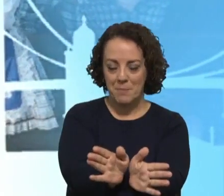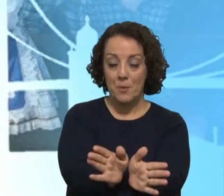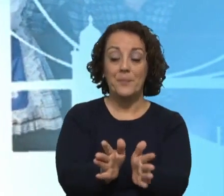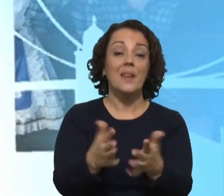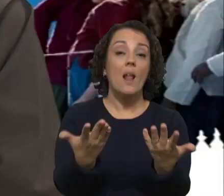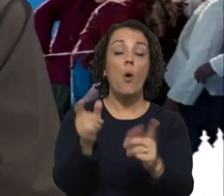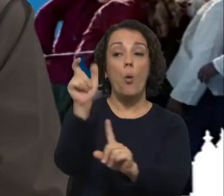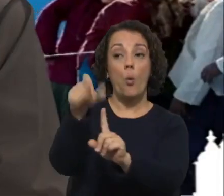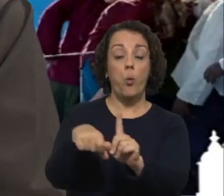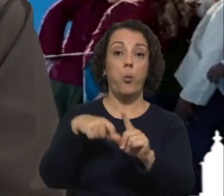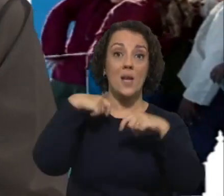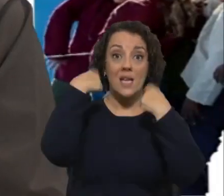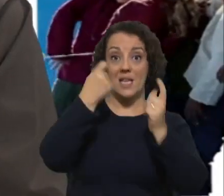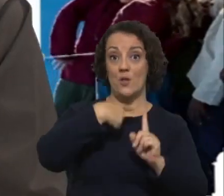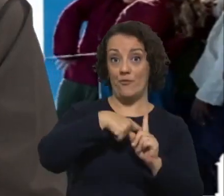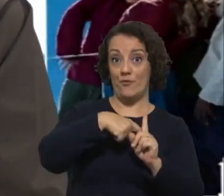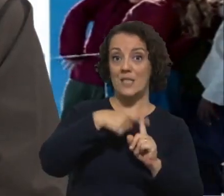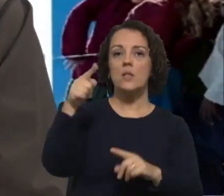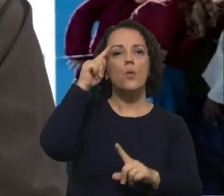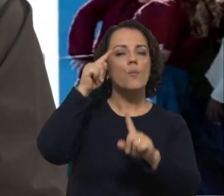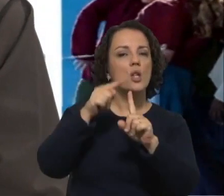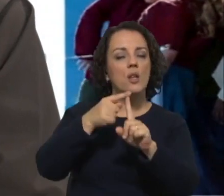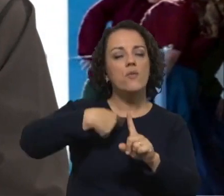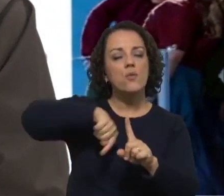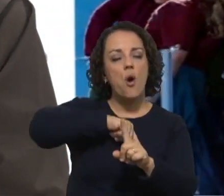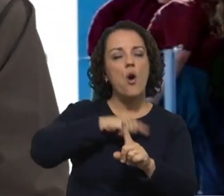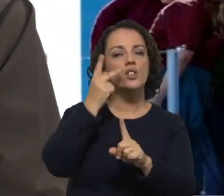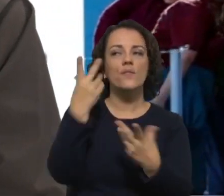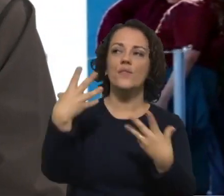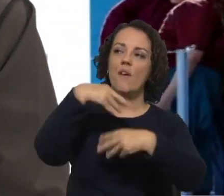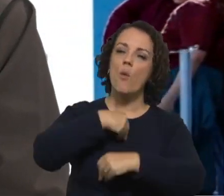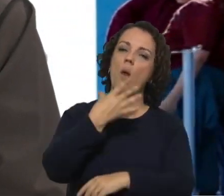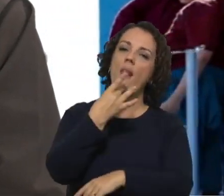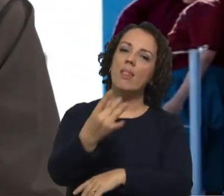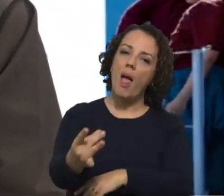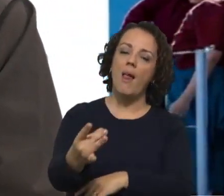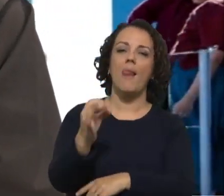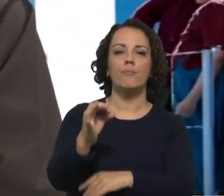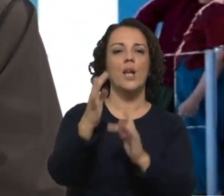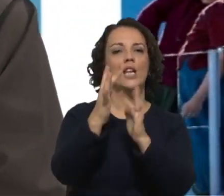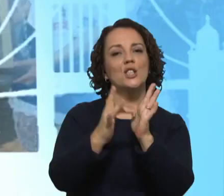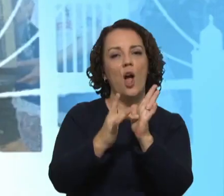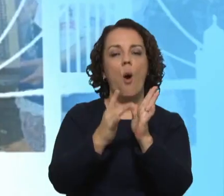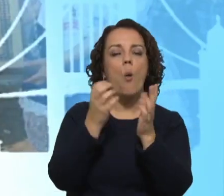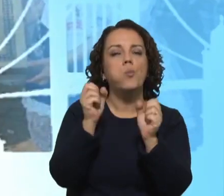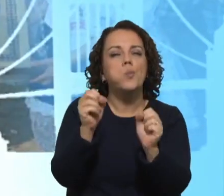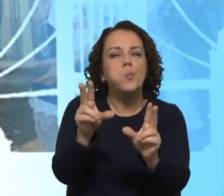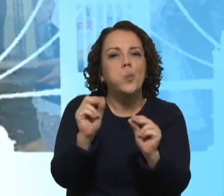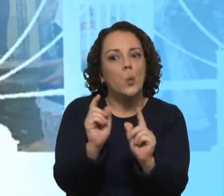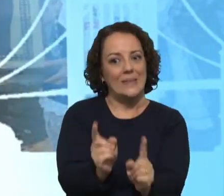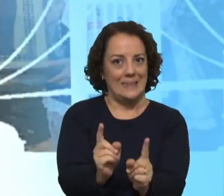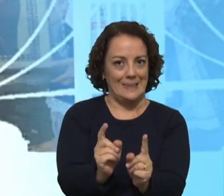proposta de São Francisco é revivermos o Natal cristão com aquilo que ele tem de mais genuíno.